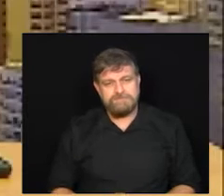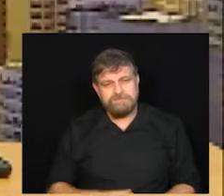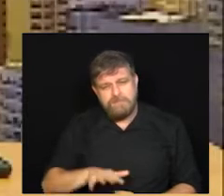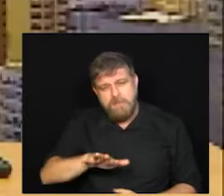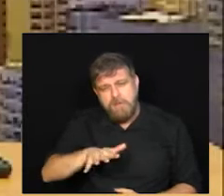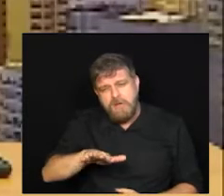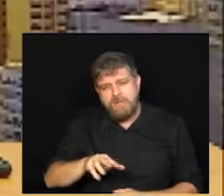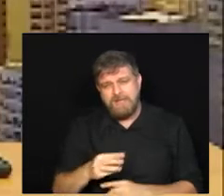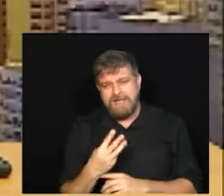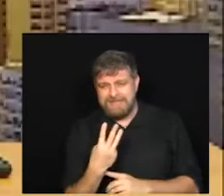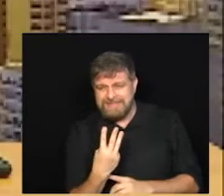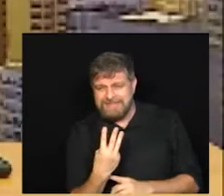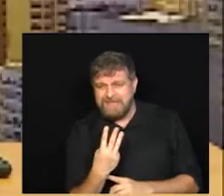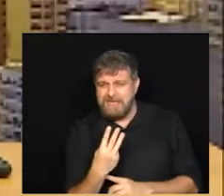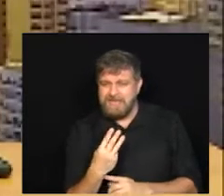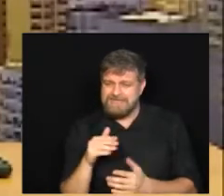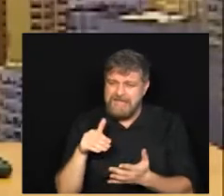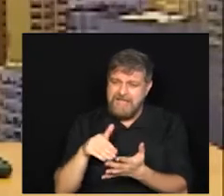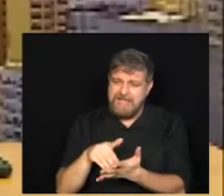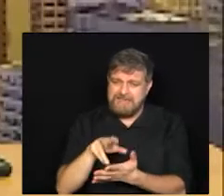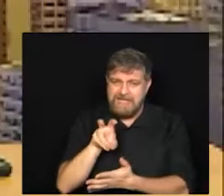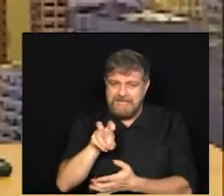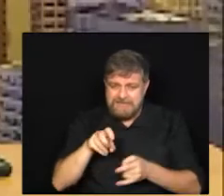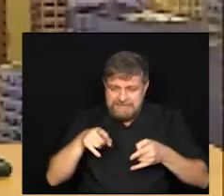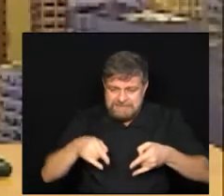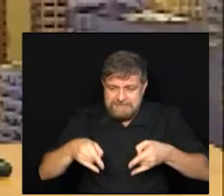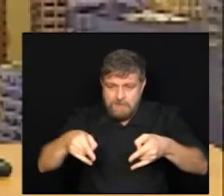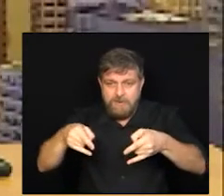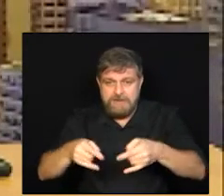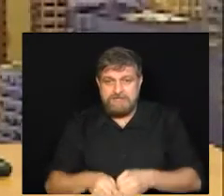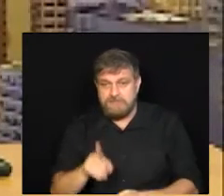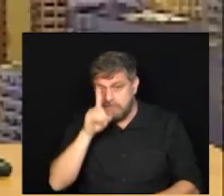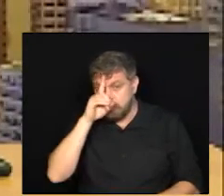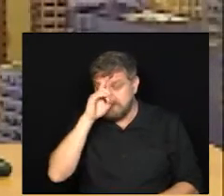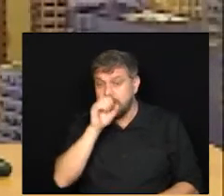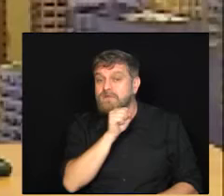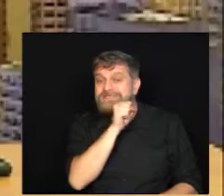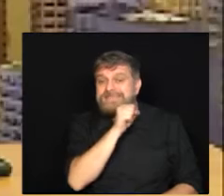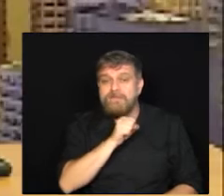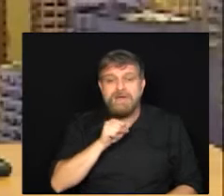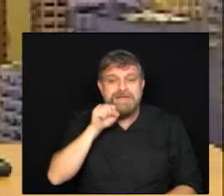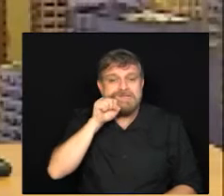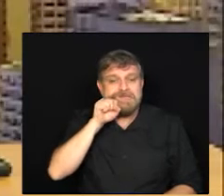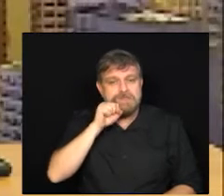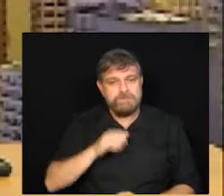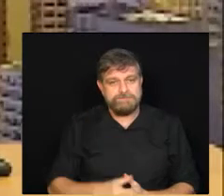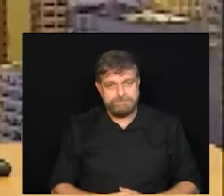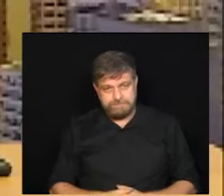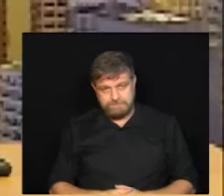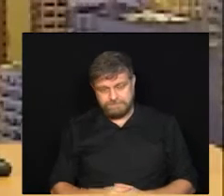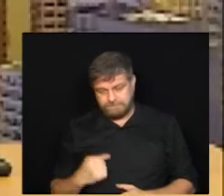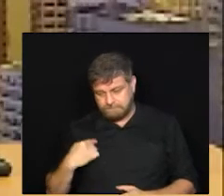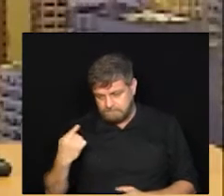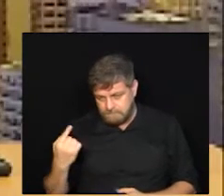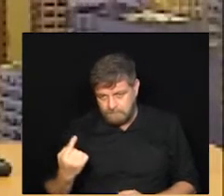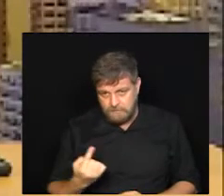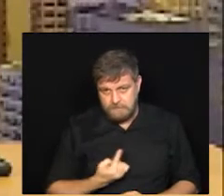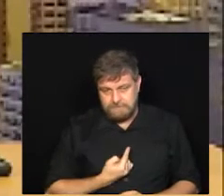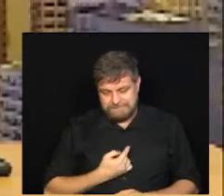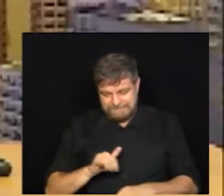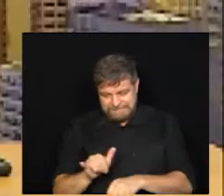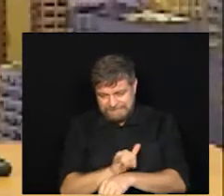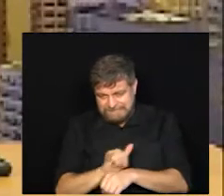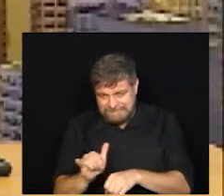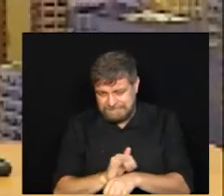de 3 a 5 leitos no Hospital Samaritano. Então, toda a nossa disponibilidade, nosso caminho